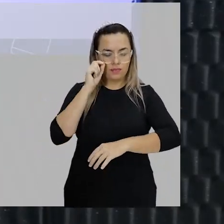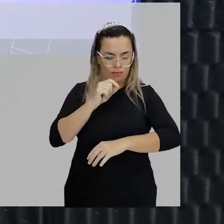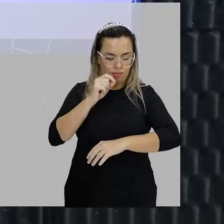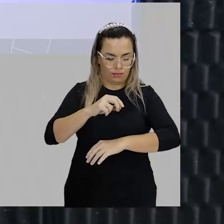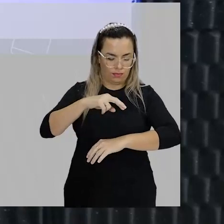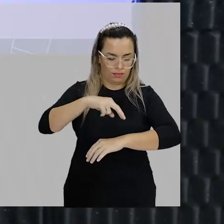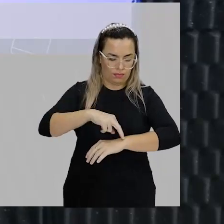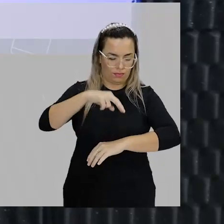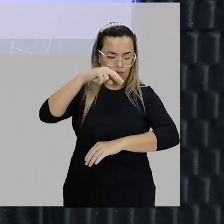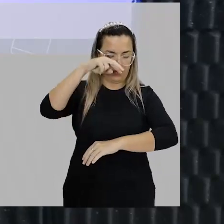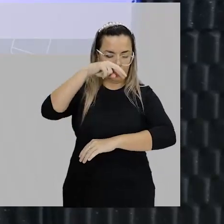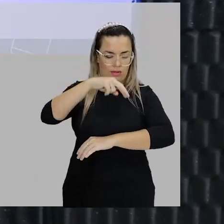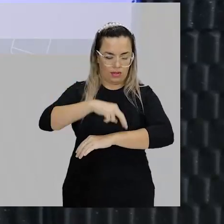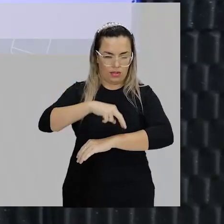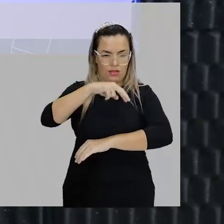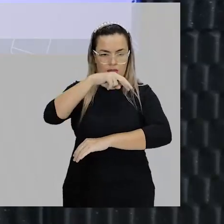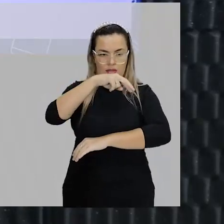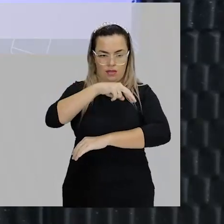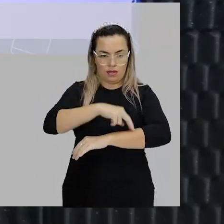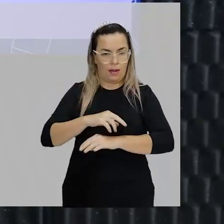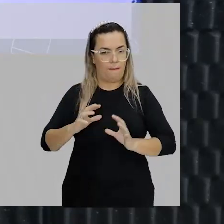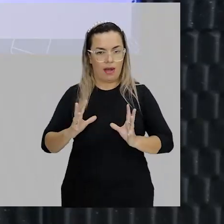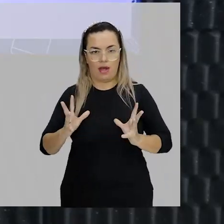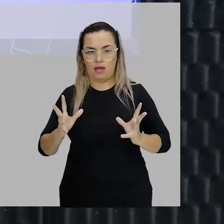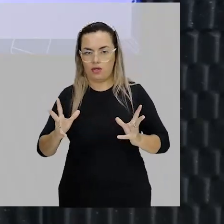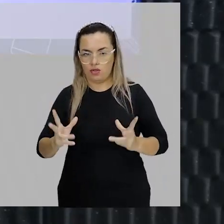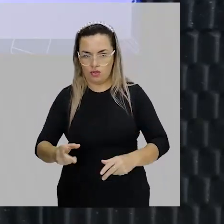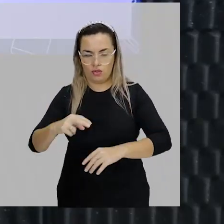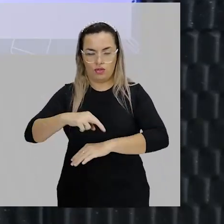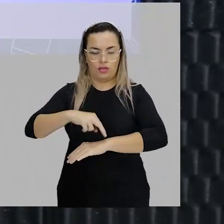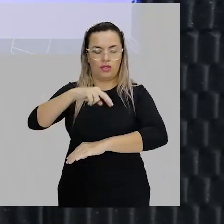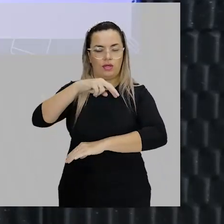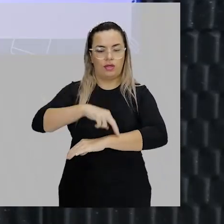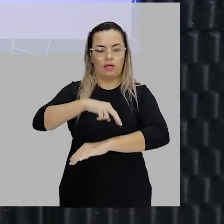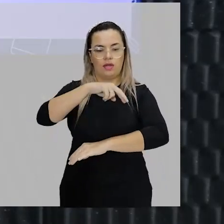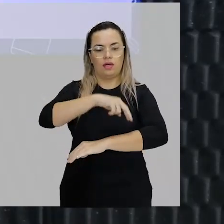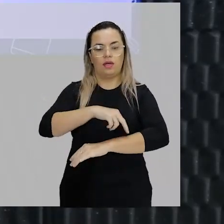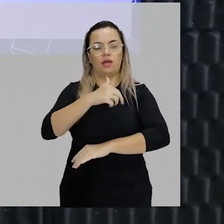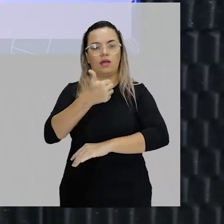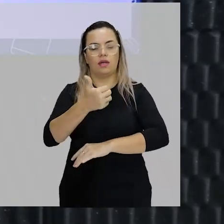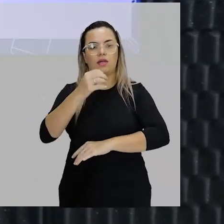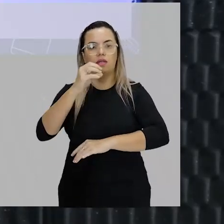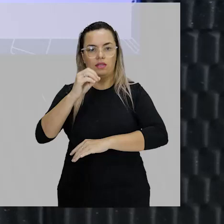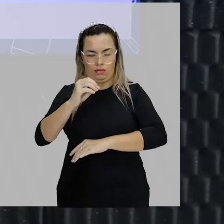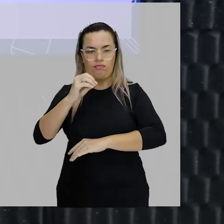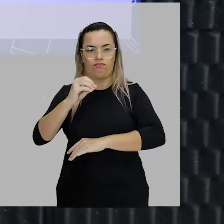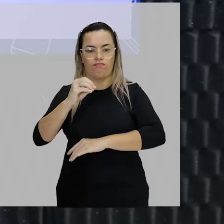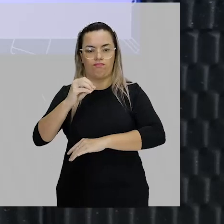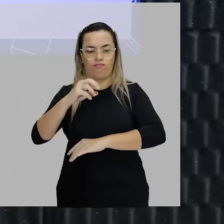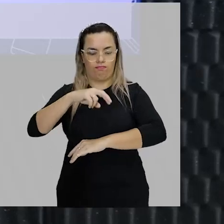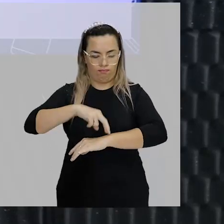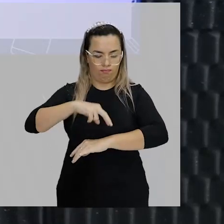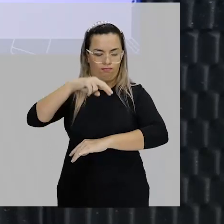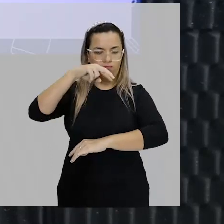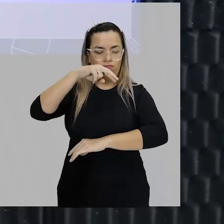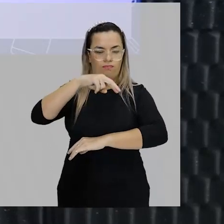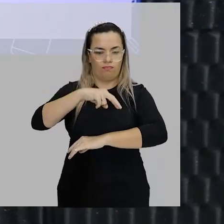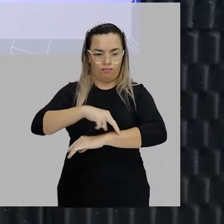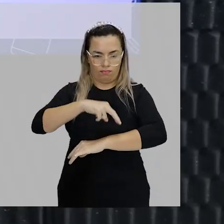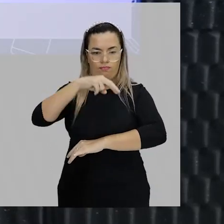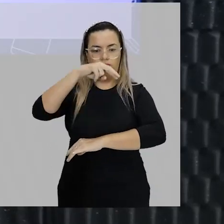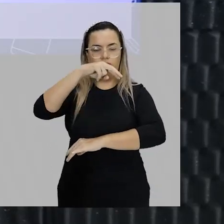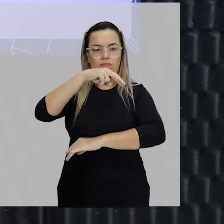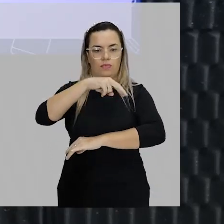que são colocadas na pista de atletismo. São essas 3 provinhas aqui, ó. 100 metros feminino, 110